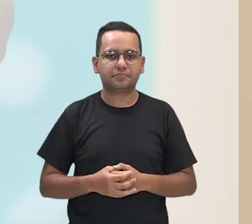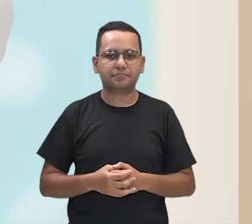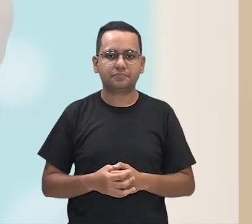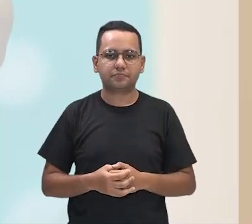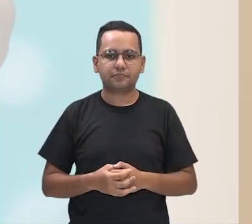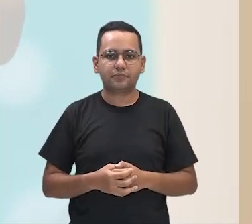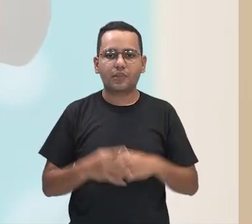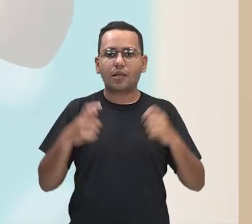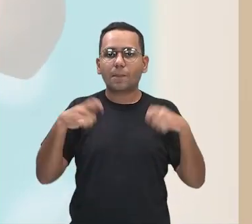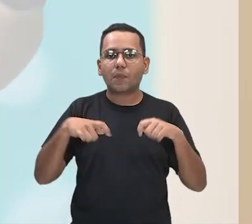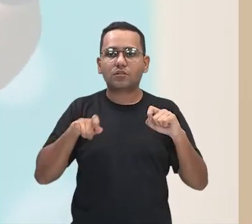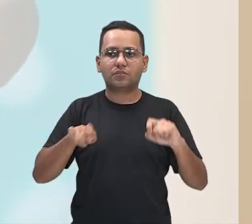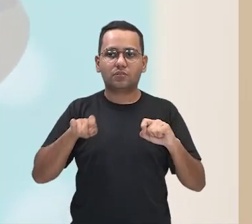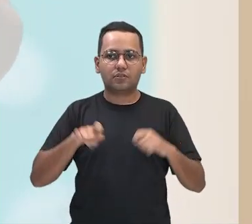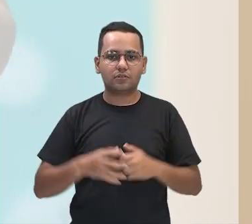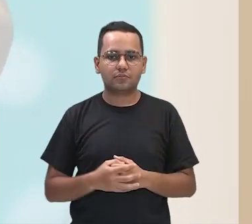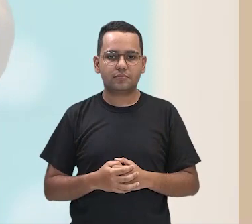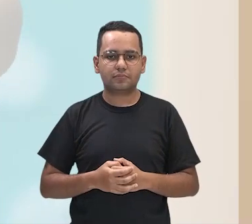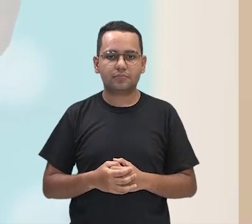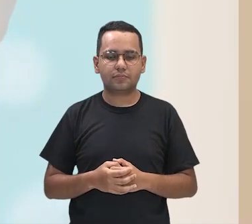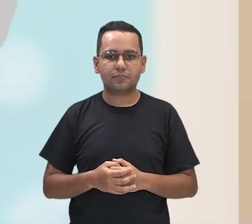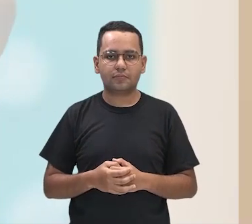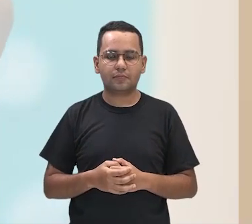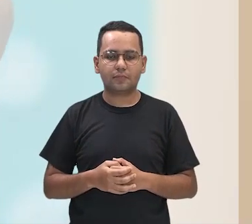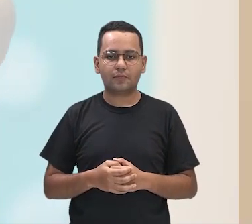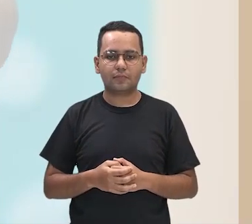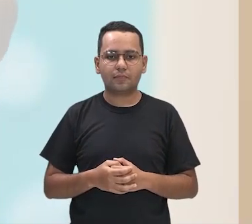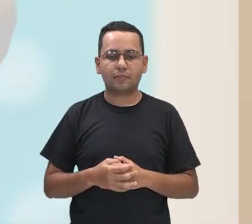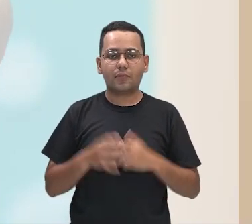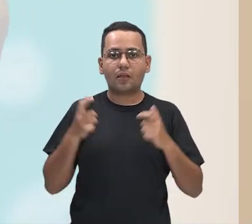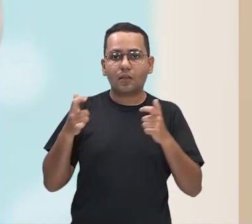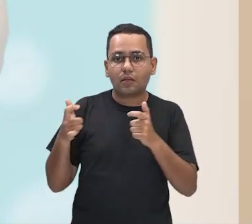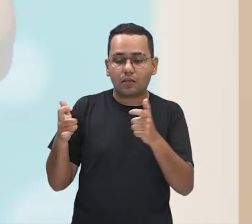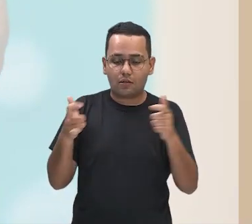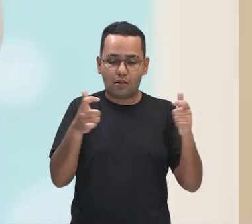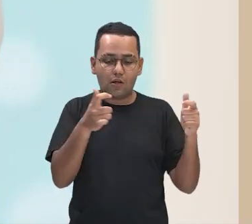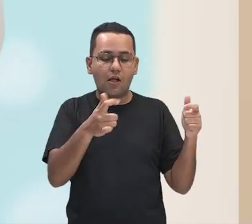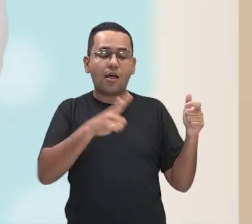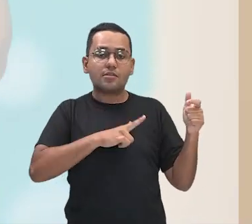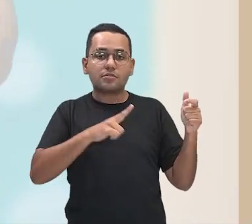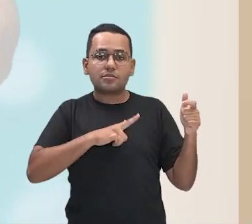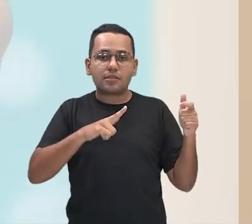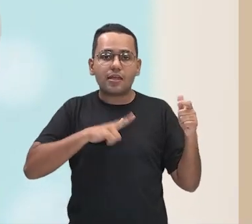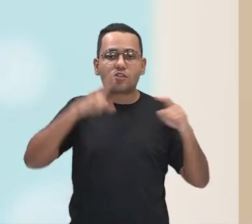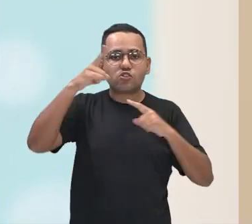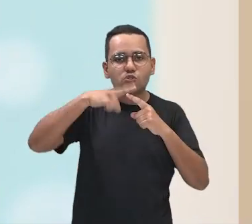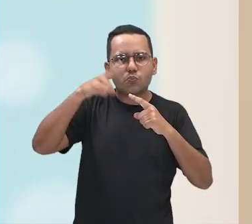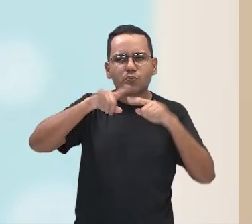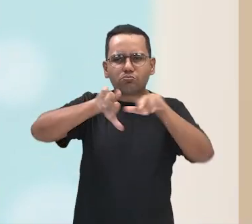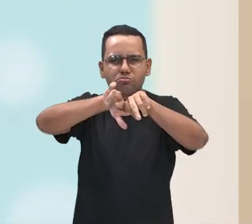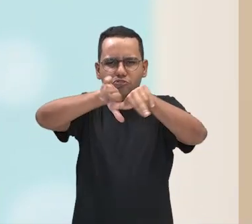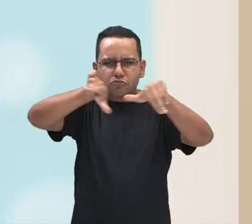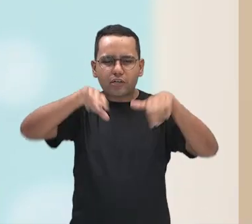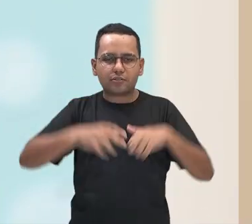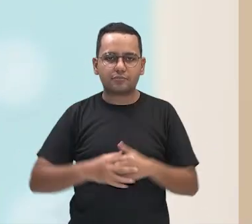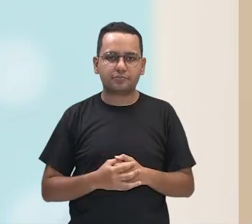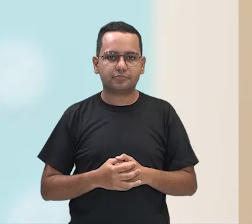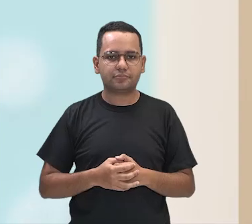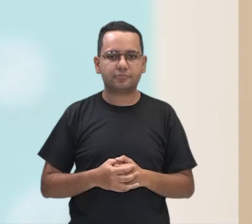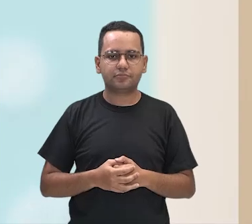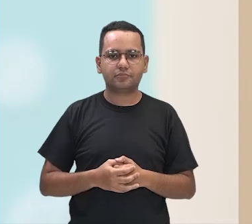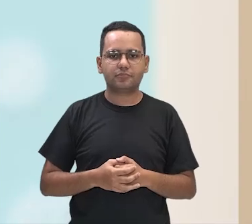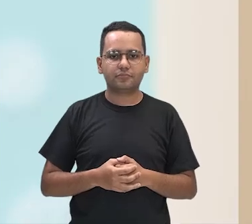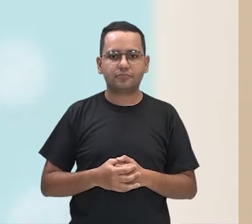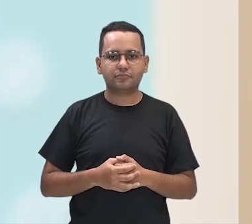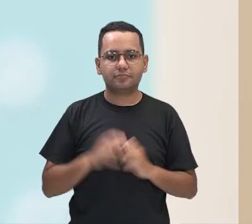né, que os ambientes grandes sejam decorados com essa projeção. Outro recurso digital que nós vamos ver é